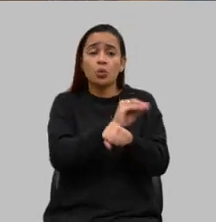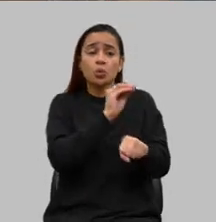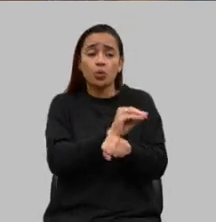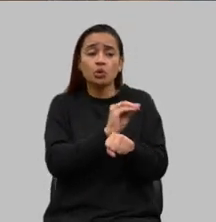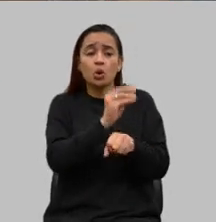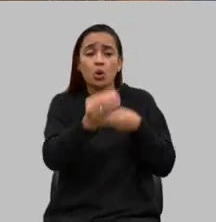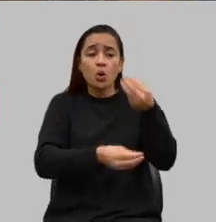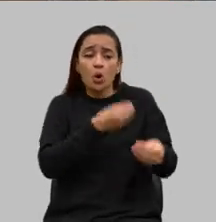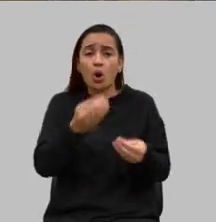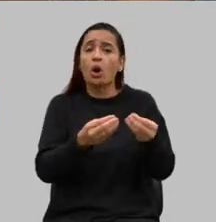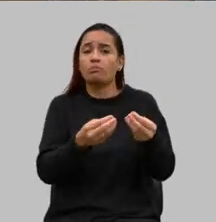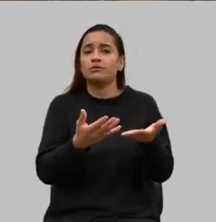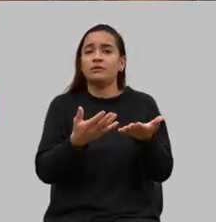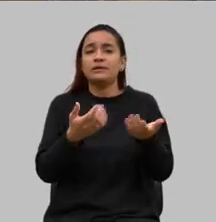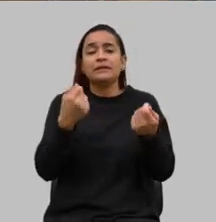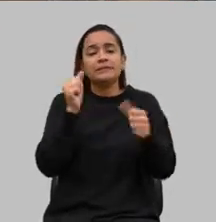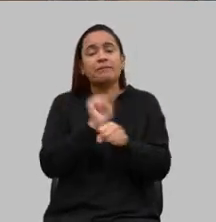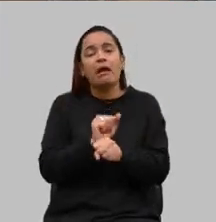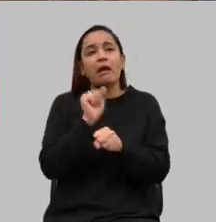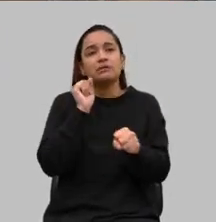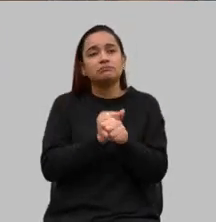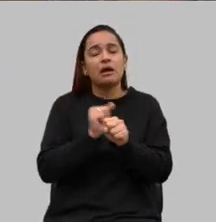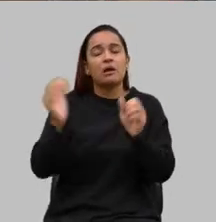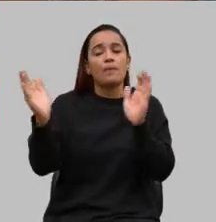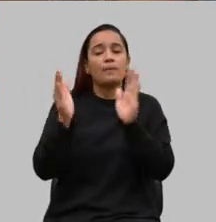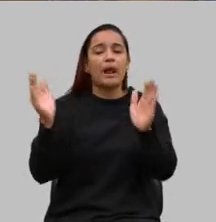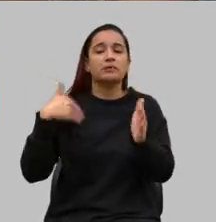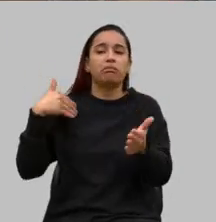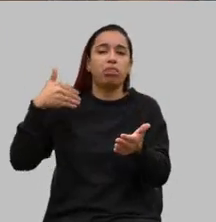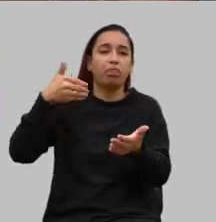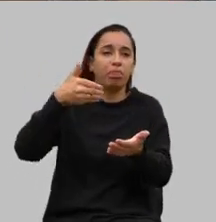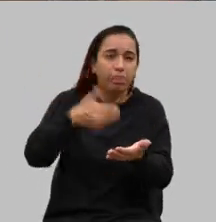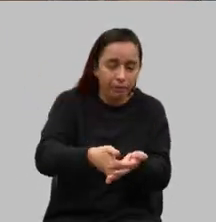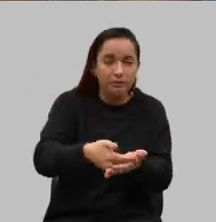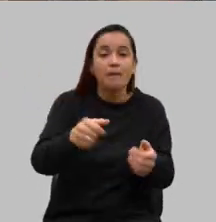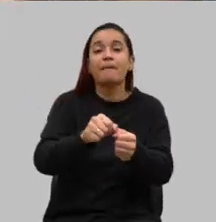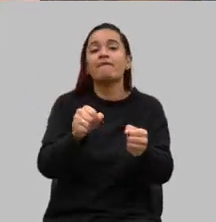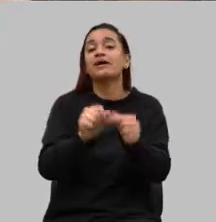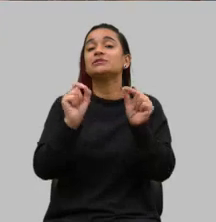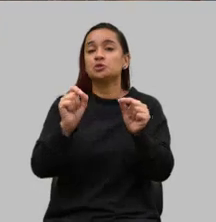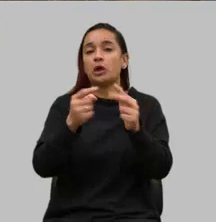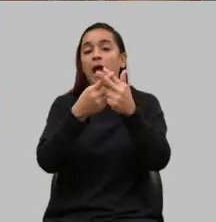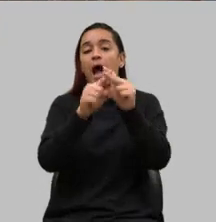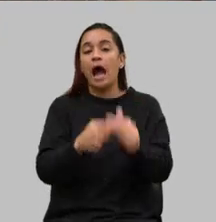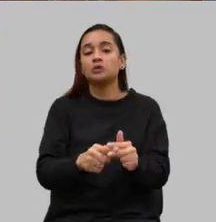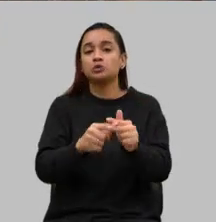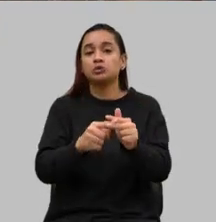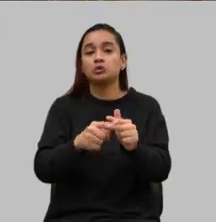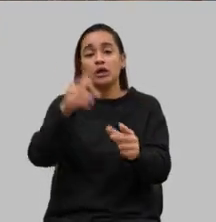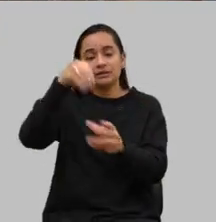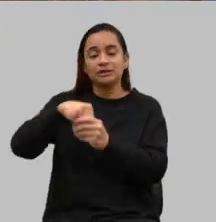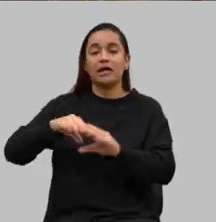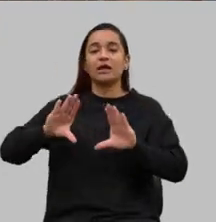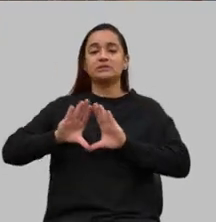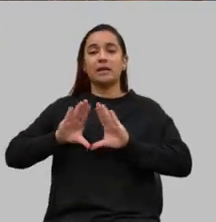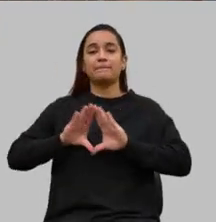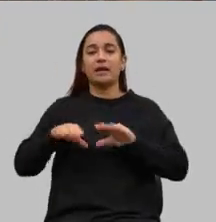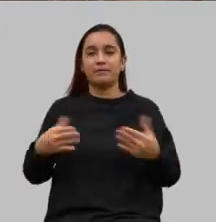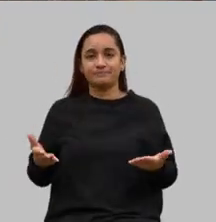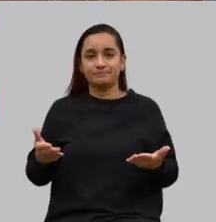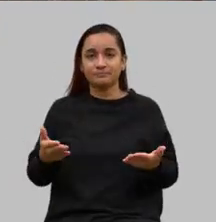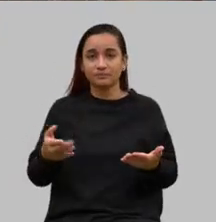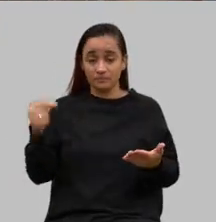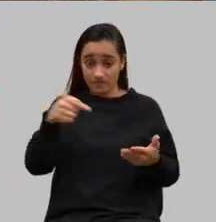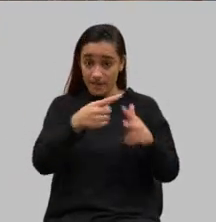esperou o prazo final para fazer ajuste de Conduta acima da Assembleia Legislativa esse ajuste